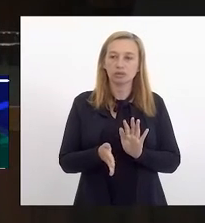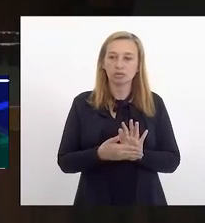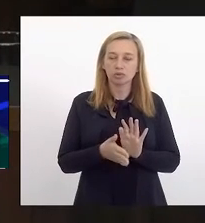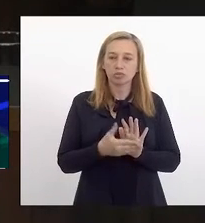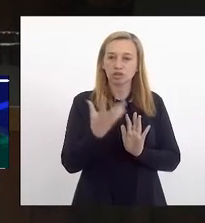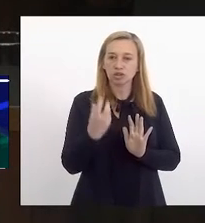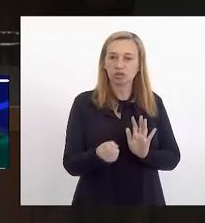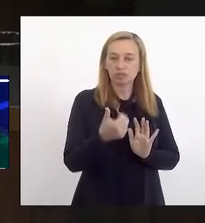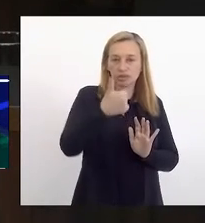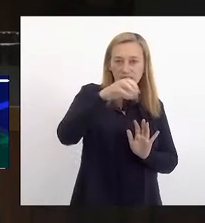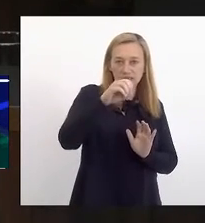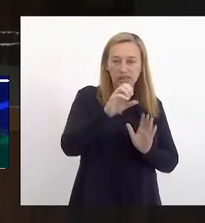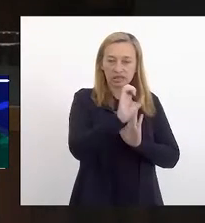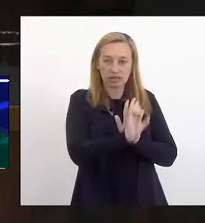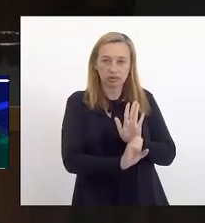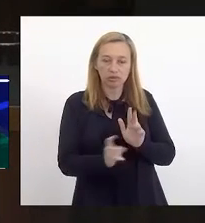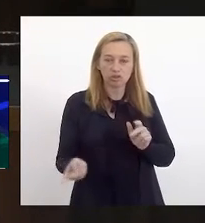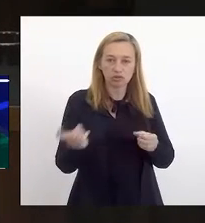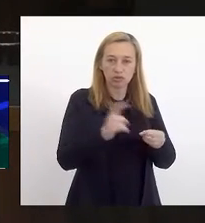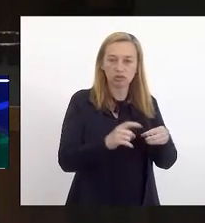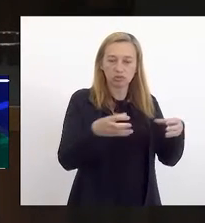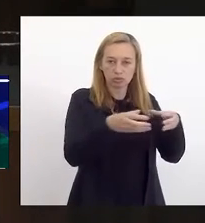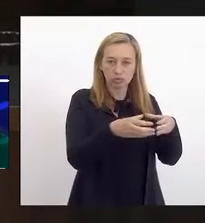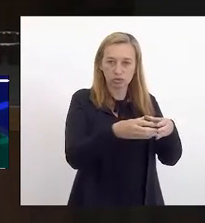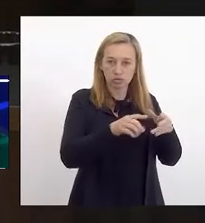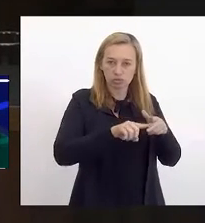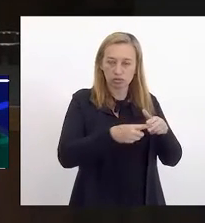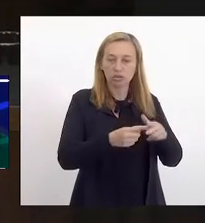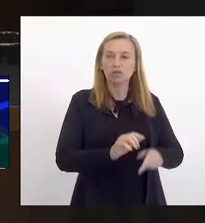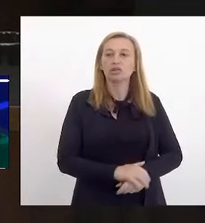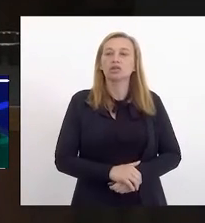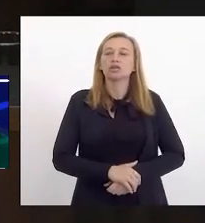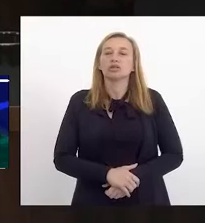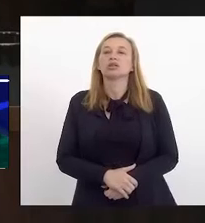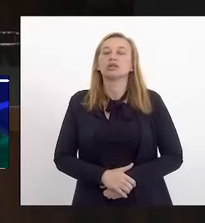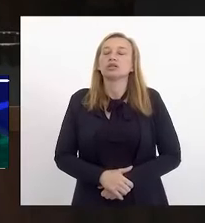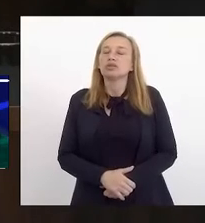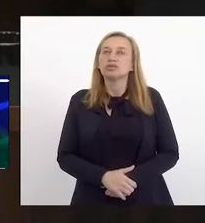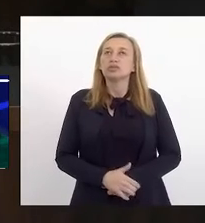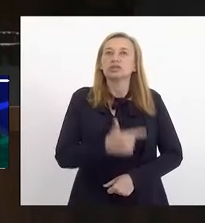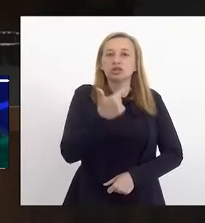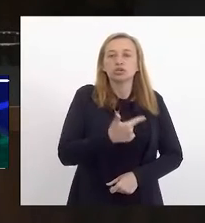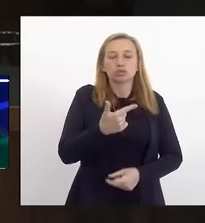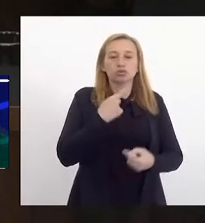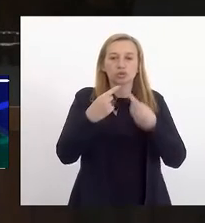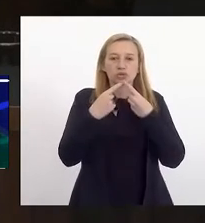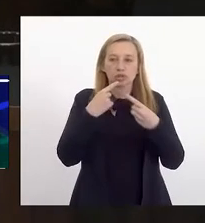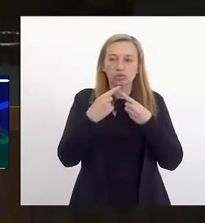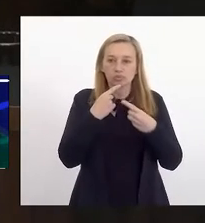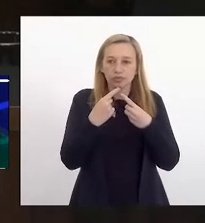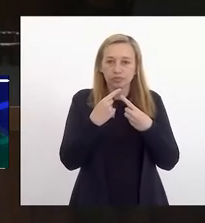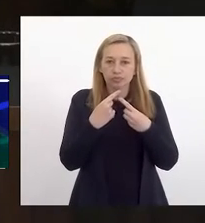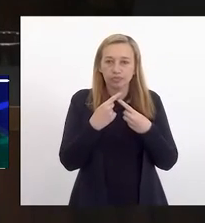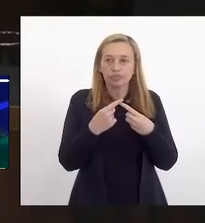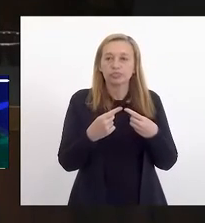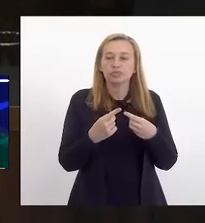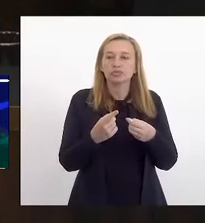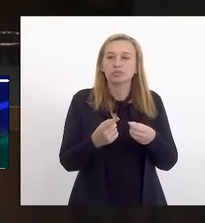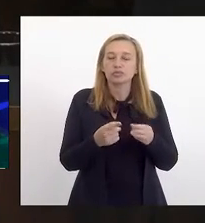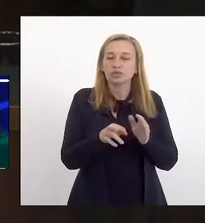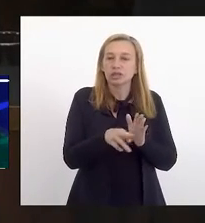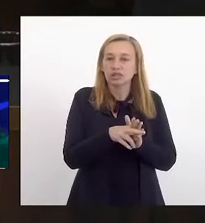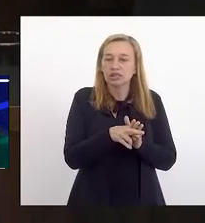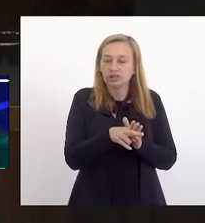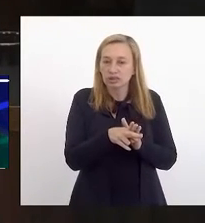proposta recebeu 10 emendas e retorna às comissões. Em tramitação ordinária, em segunda discussão, redação